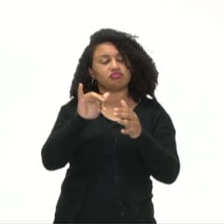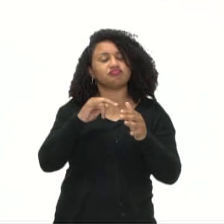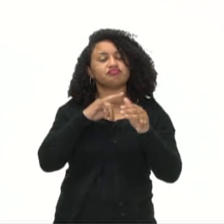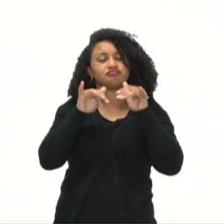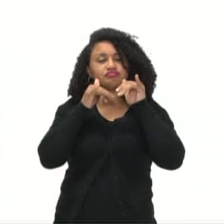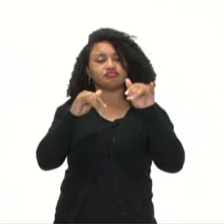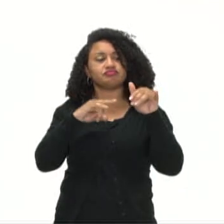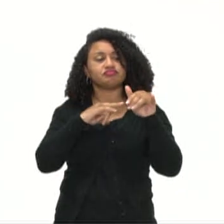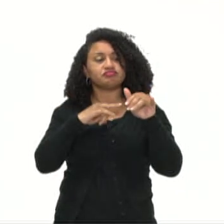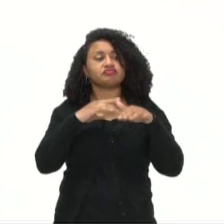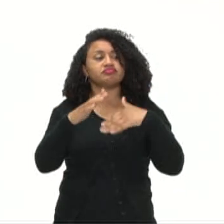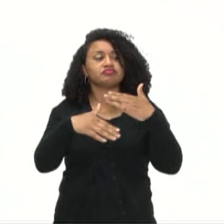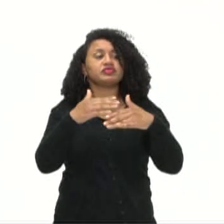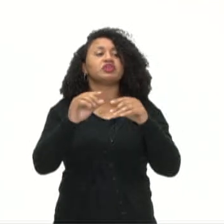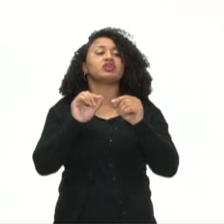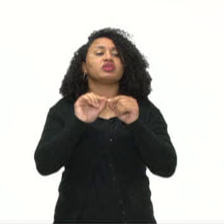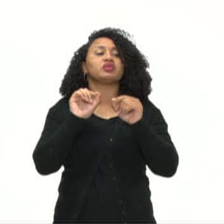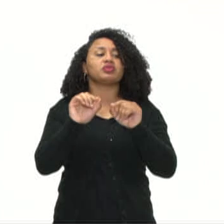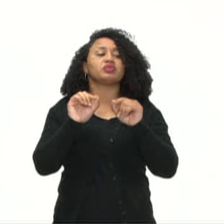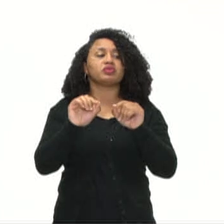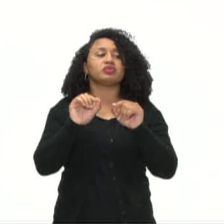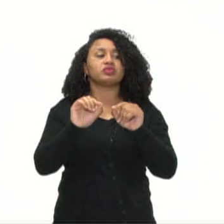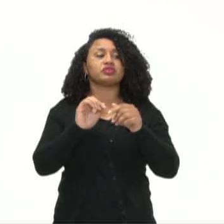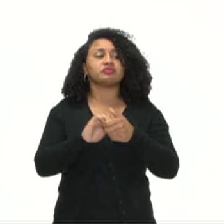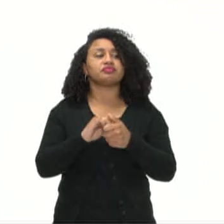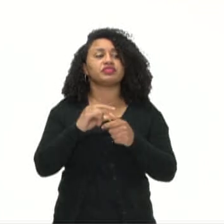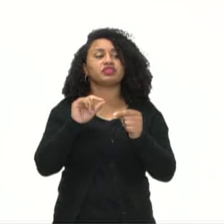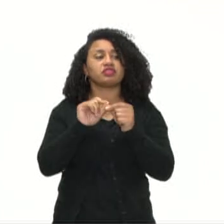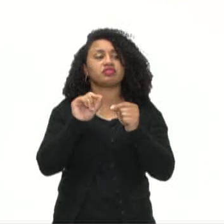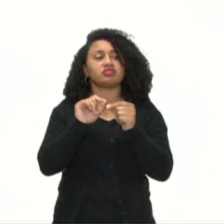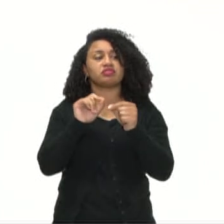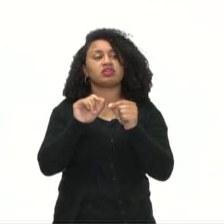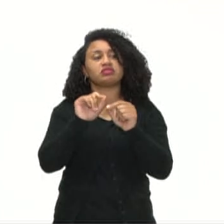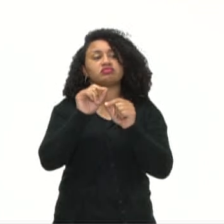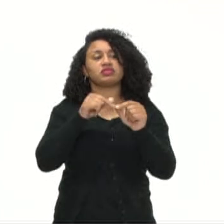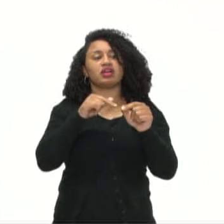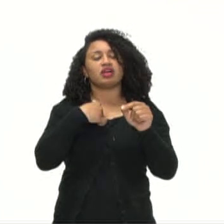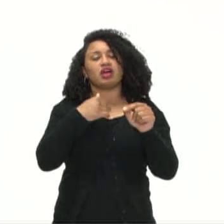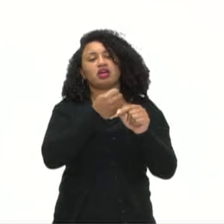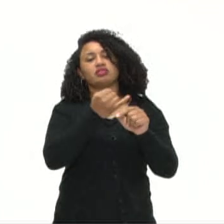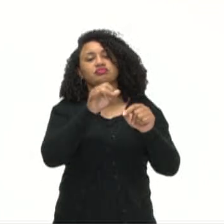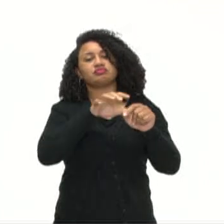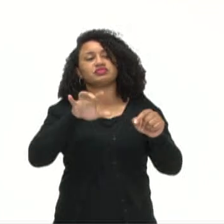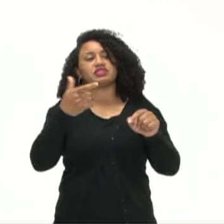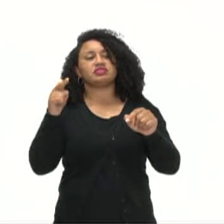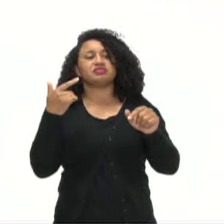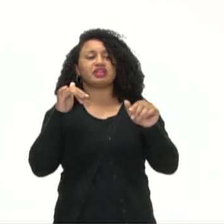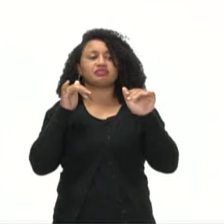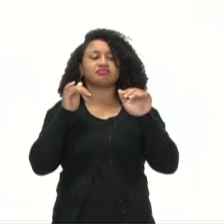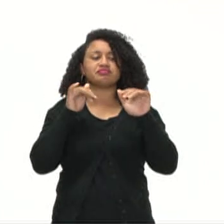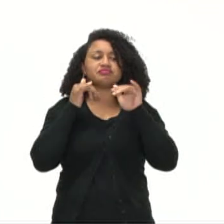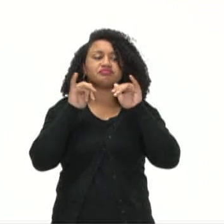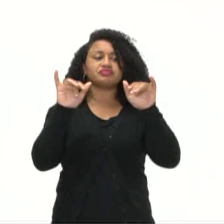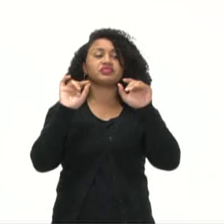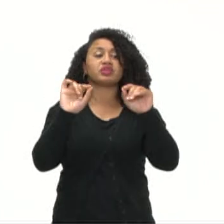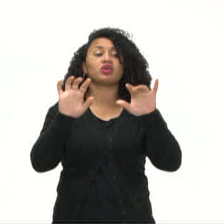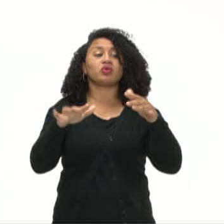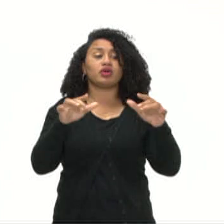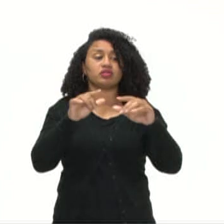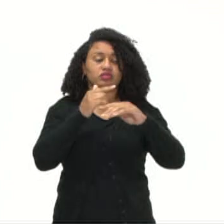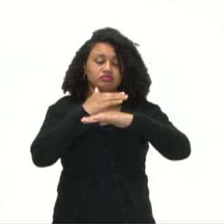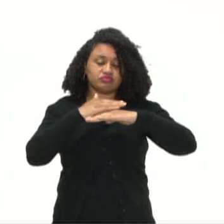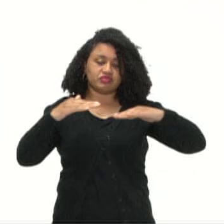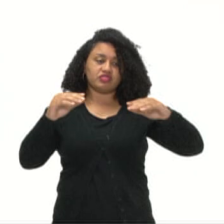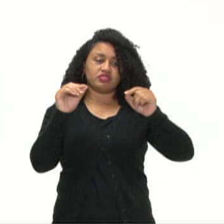tá? Ele vai se carregando e deixando esse meio de elétrico que está despolarizado, polarizado. Quando ele polarizar esse